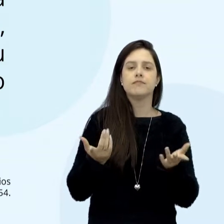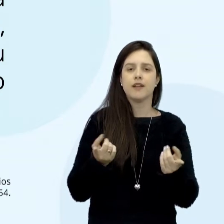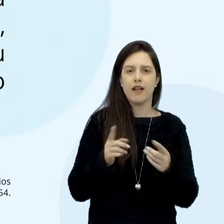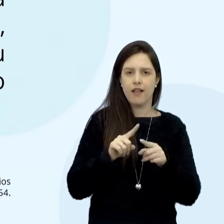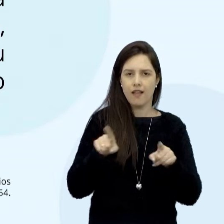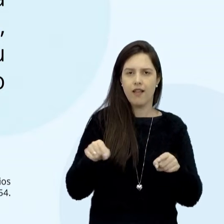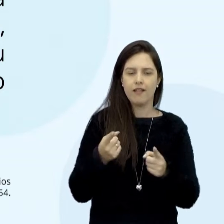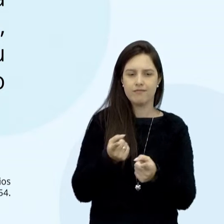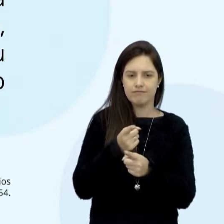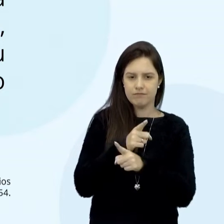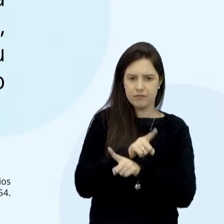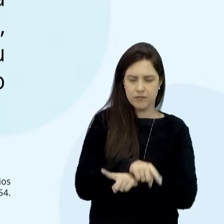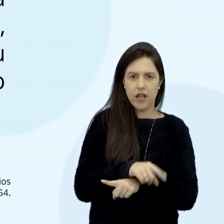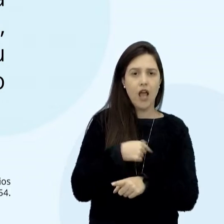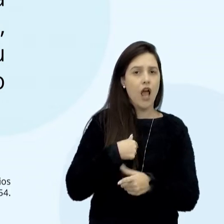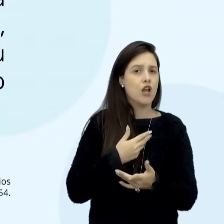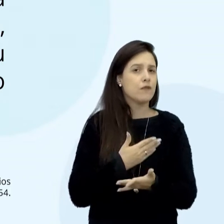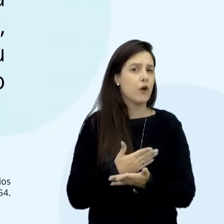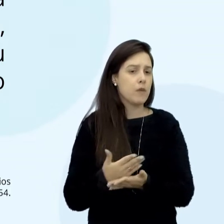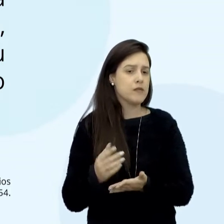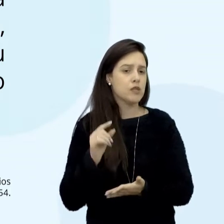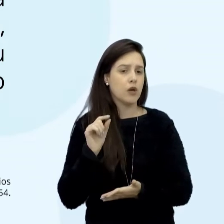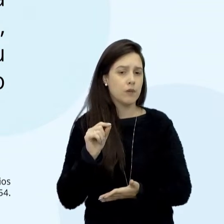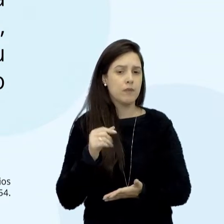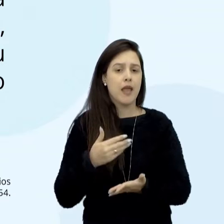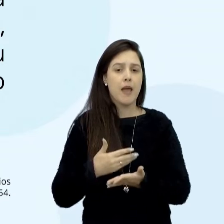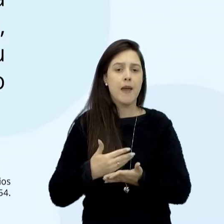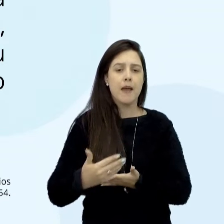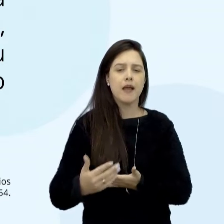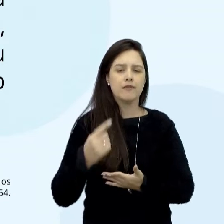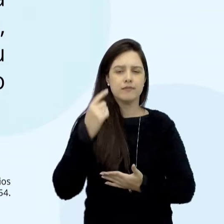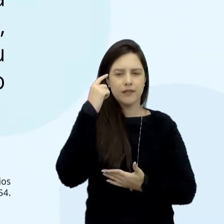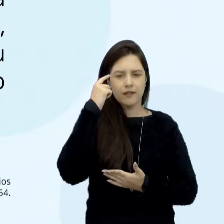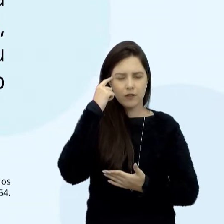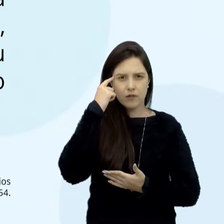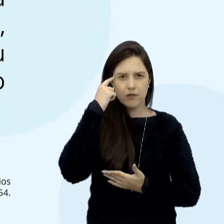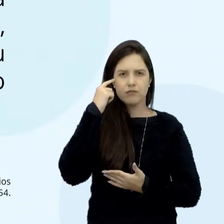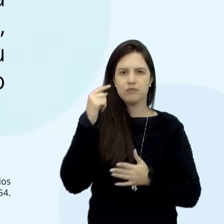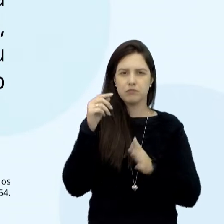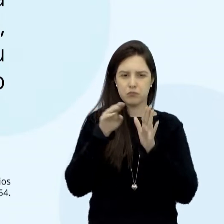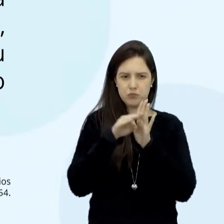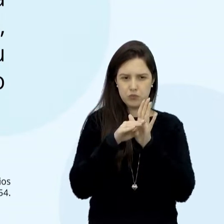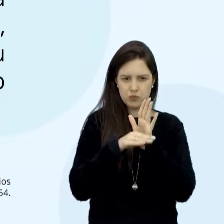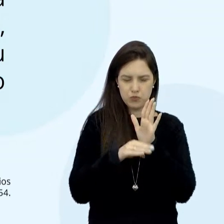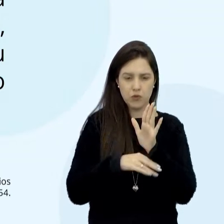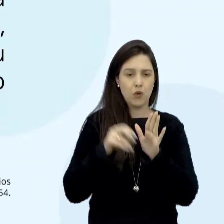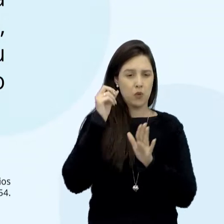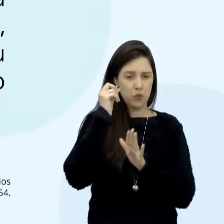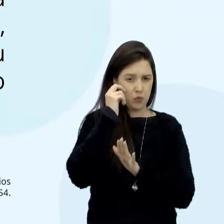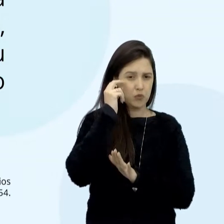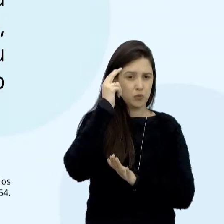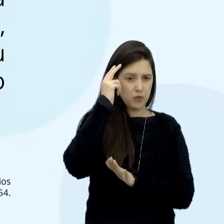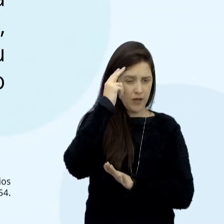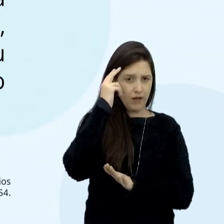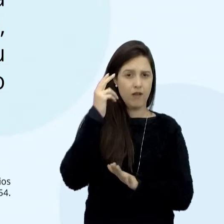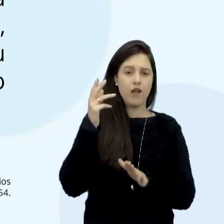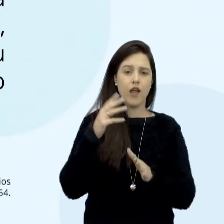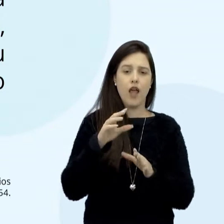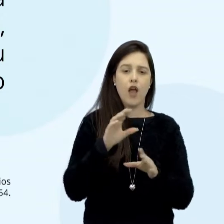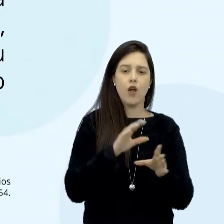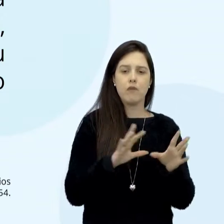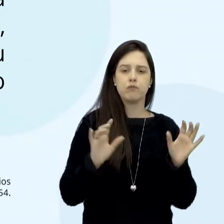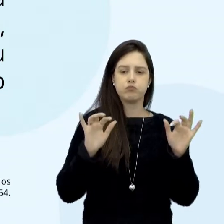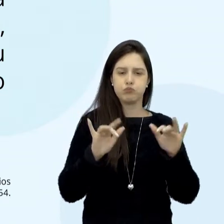E a gente vai começar aqui, ó. A partir do entendimento do que é patrimônio cultural, enquanto